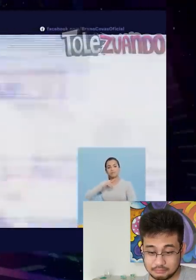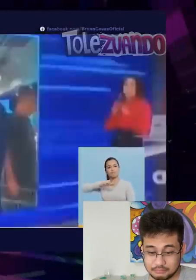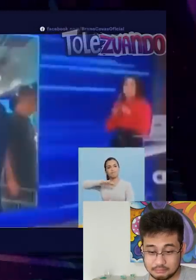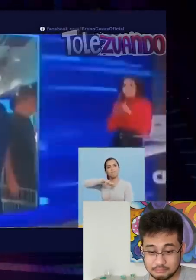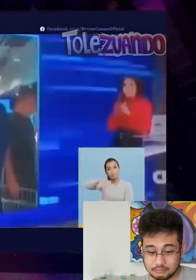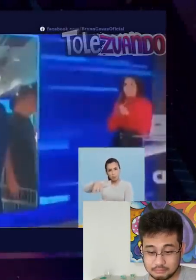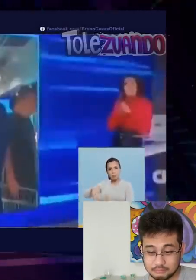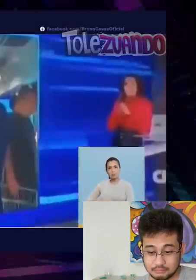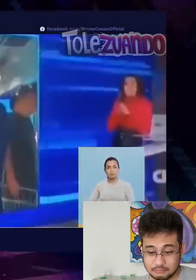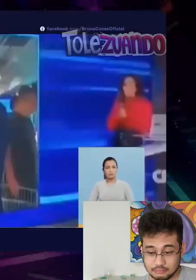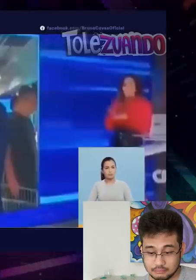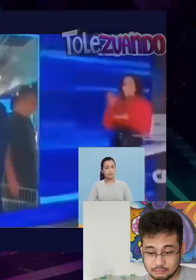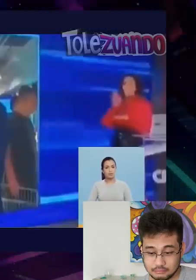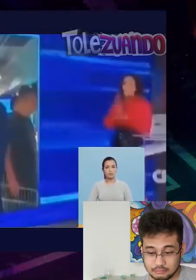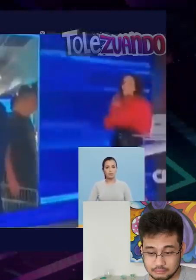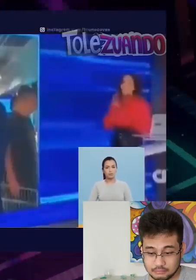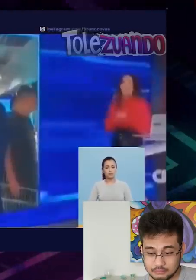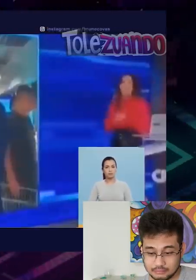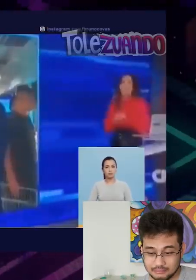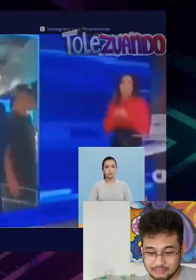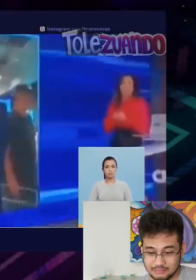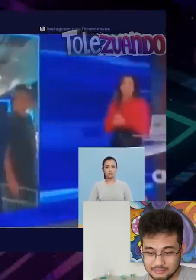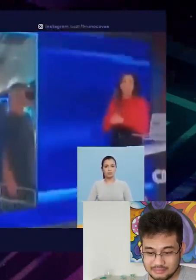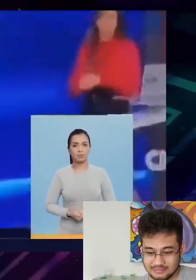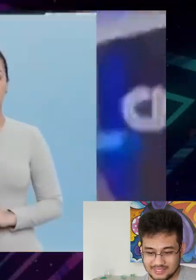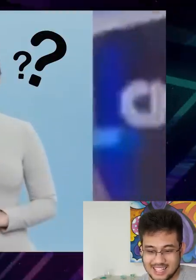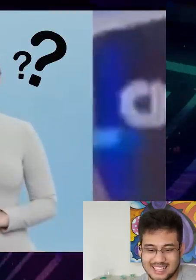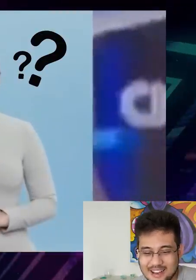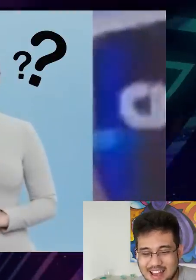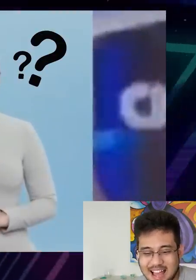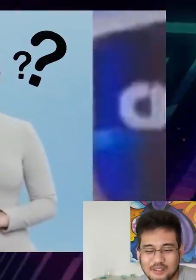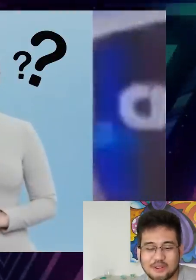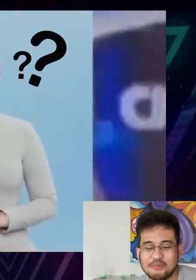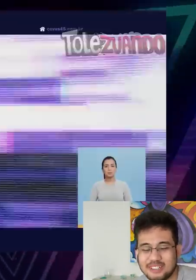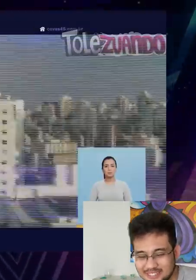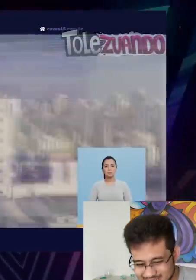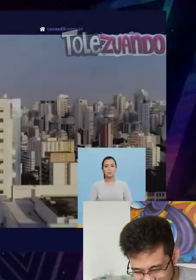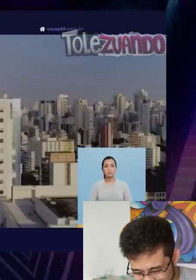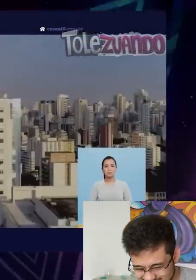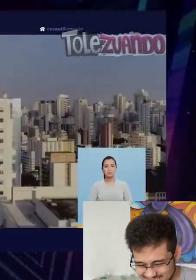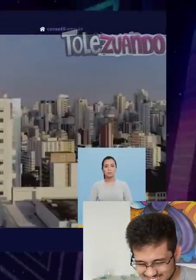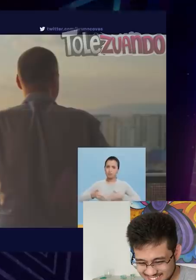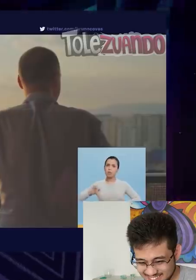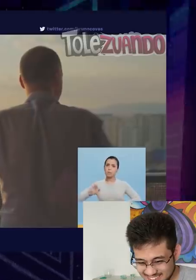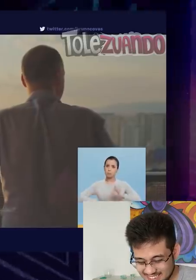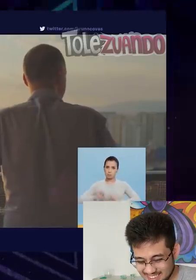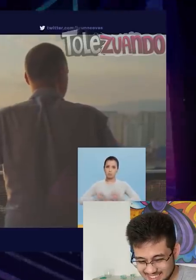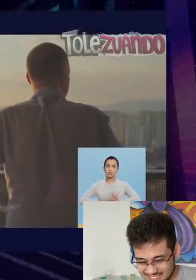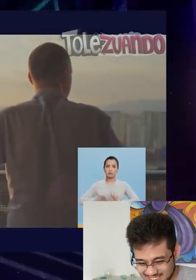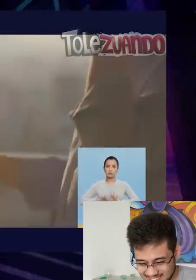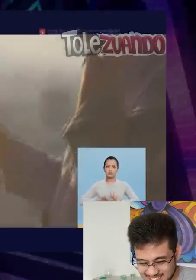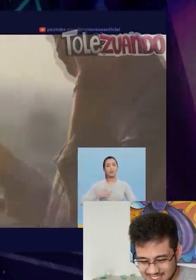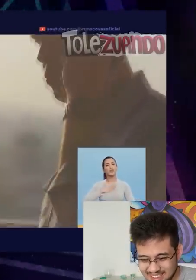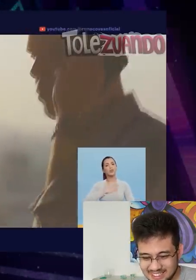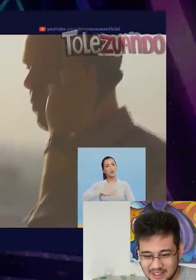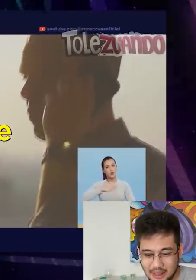razão do vírus. O que a gente deve fazer é lavar a água com mão e sabão. Lava a água com mão. Me sinto